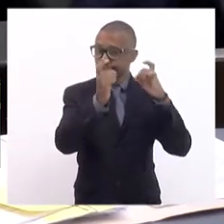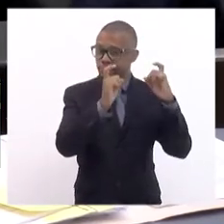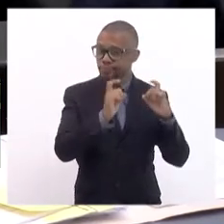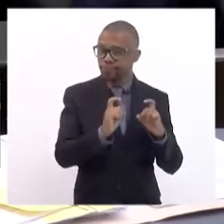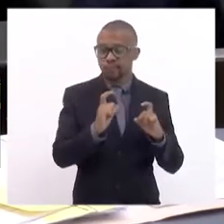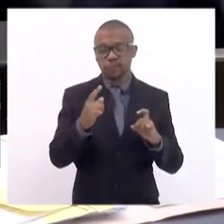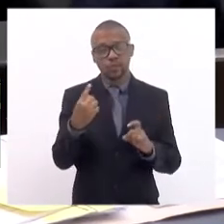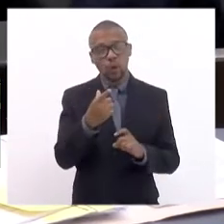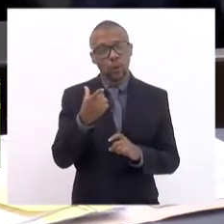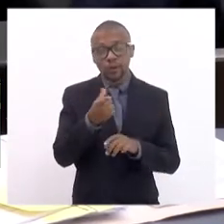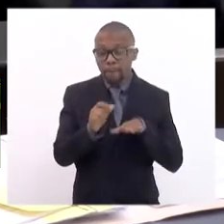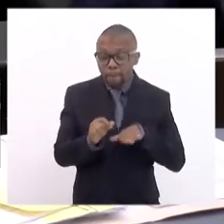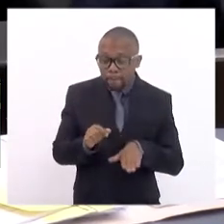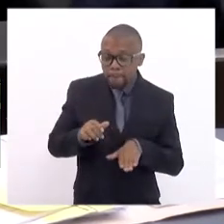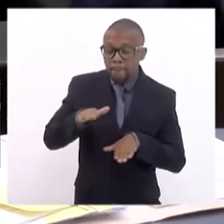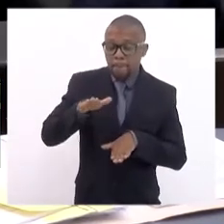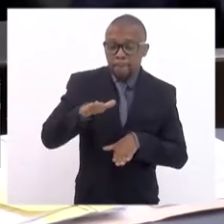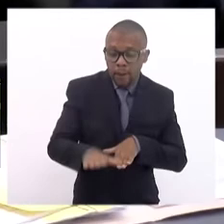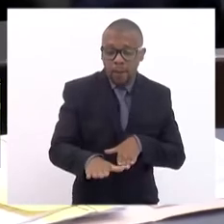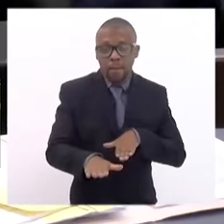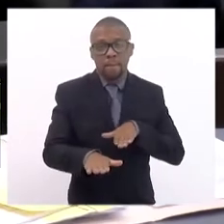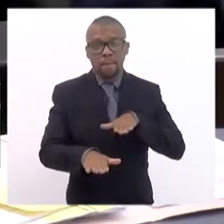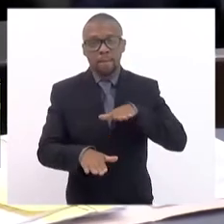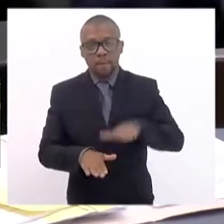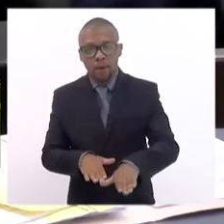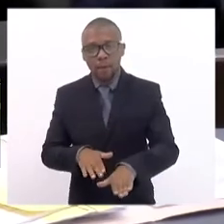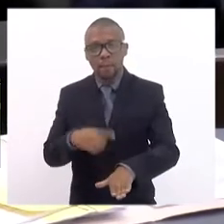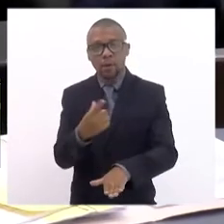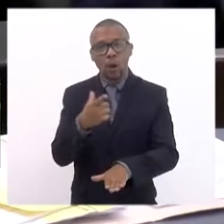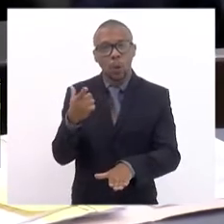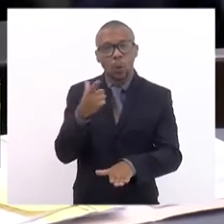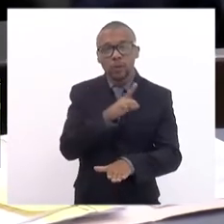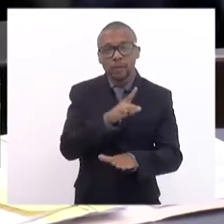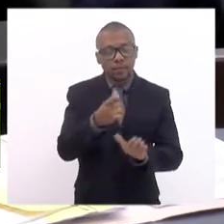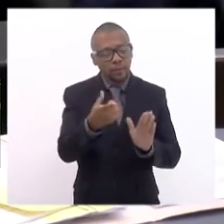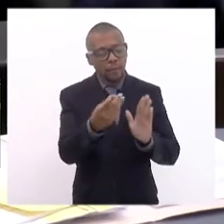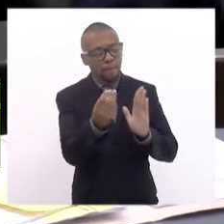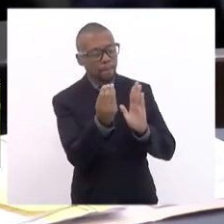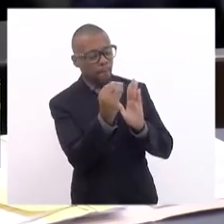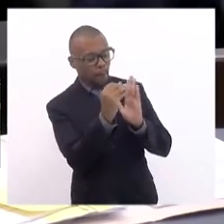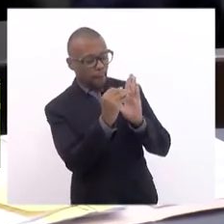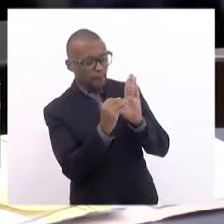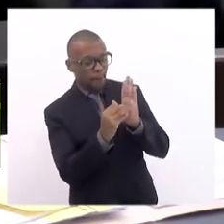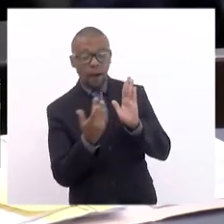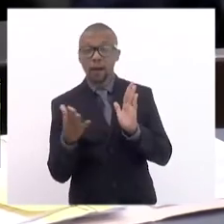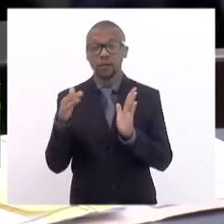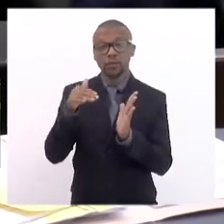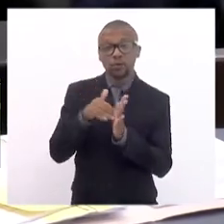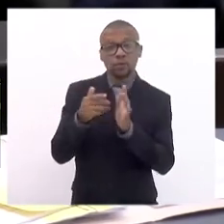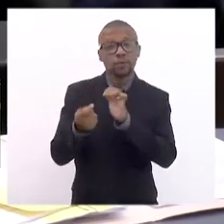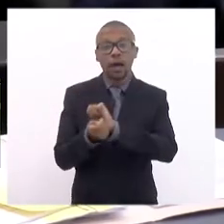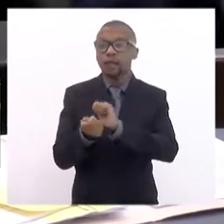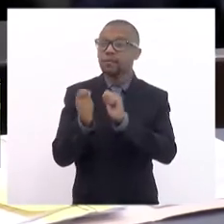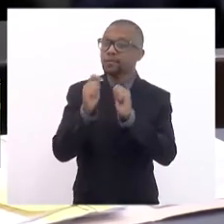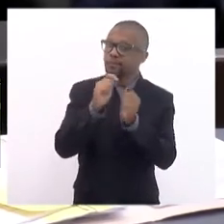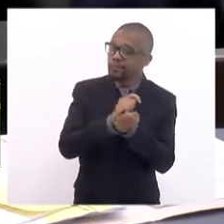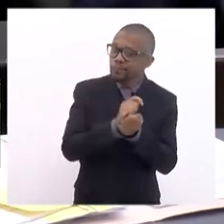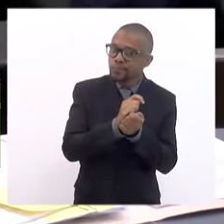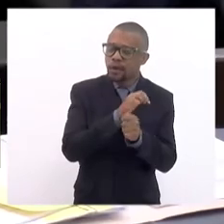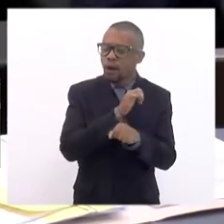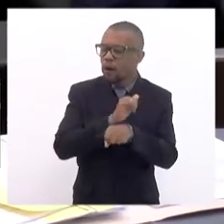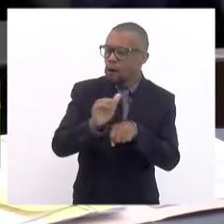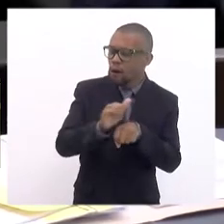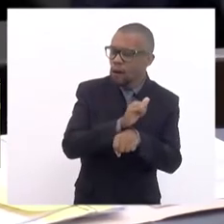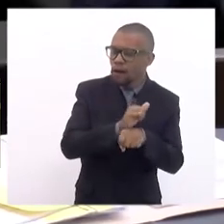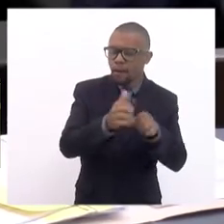passo à frente, para realizar aqui as últimas modificações, eu chamo assim, os últimos aformoseamentos